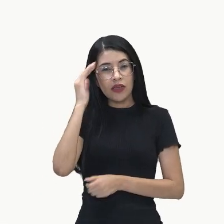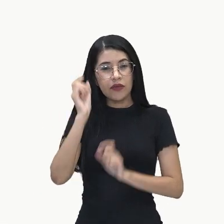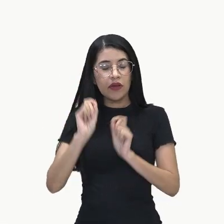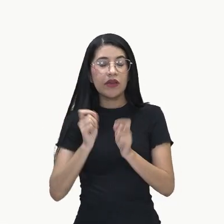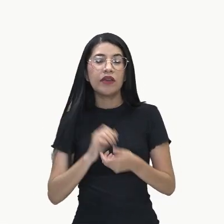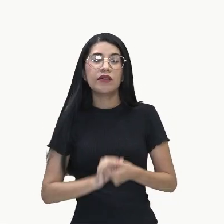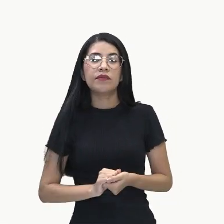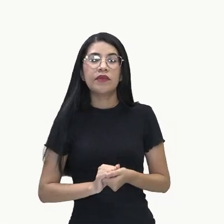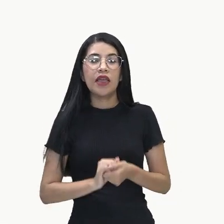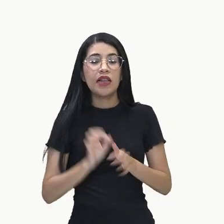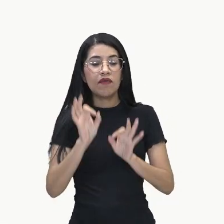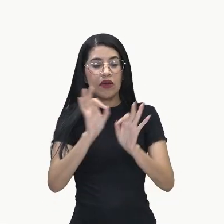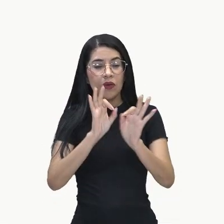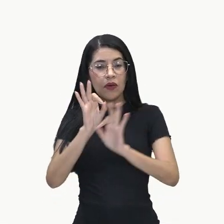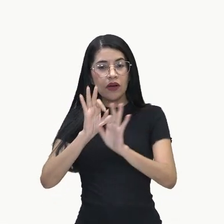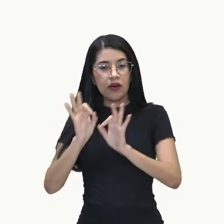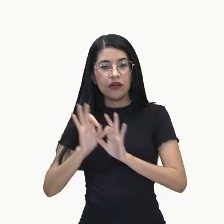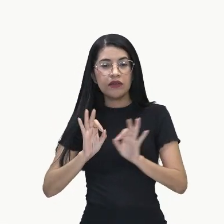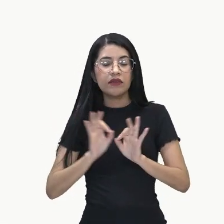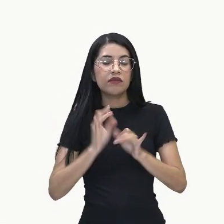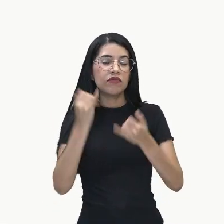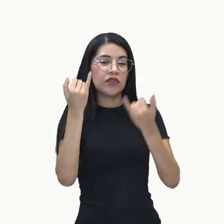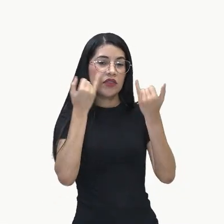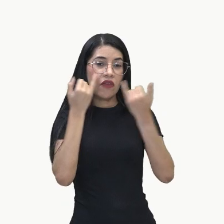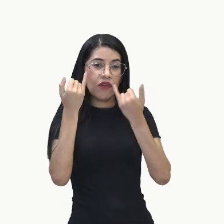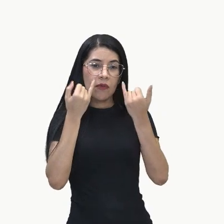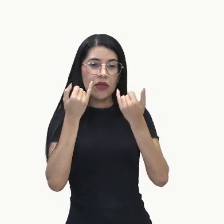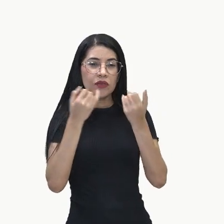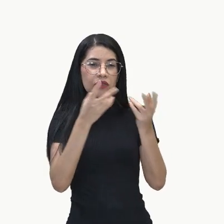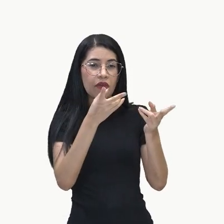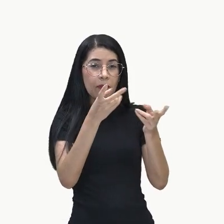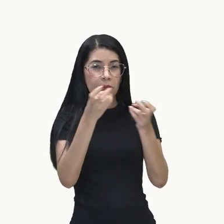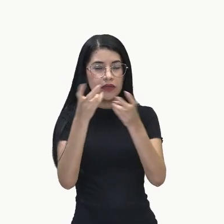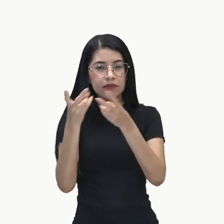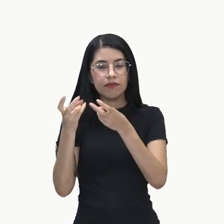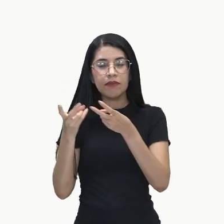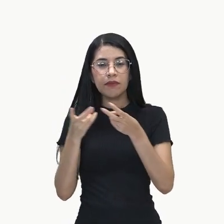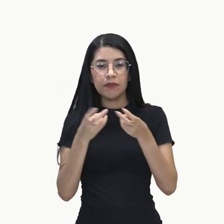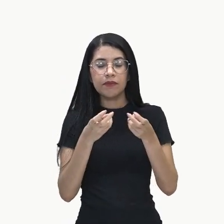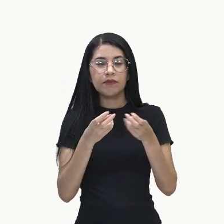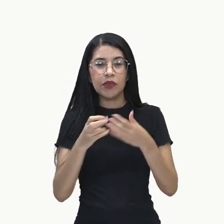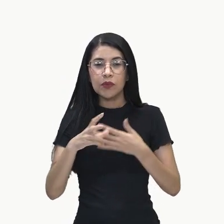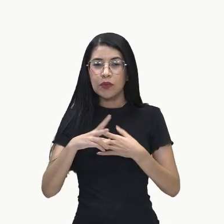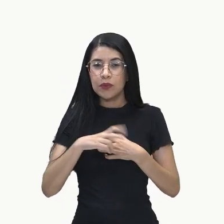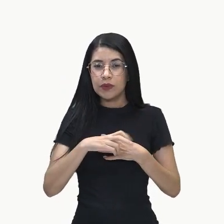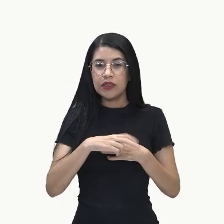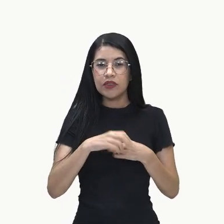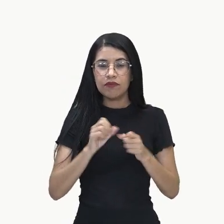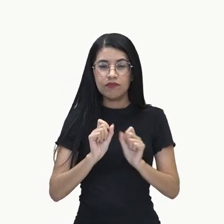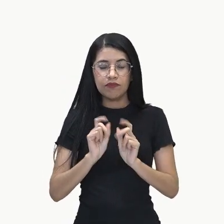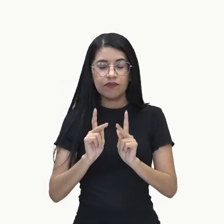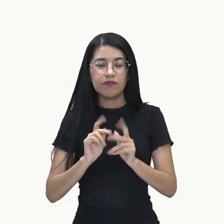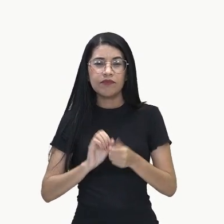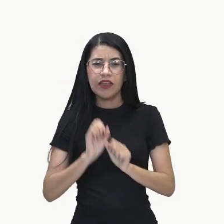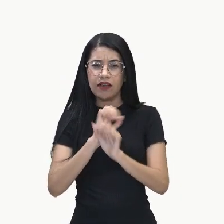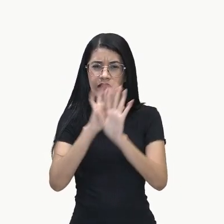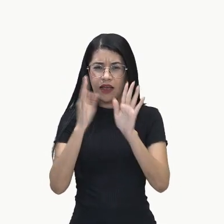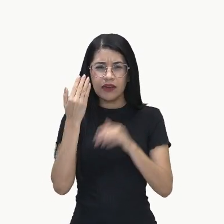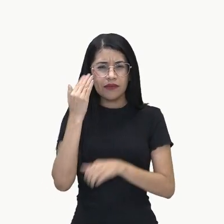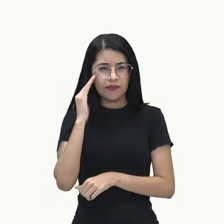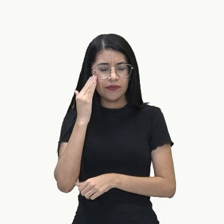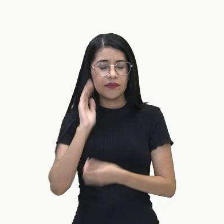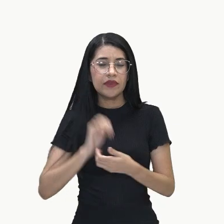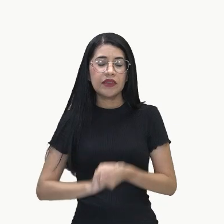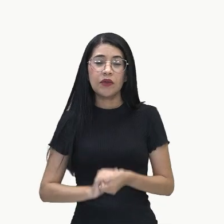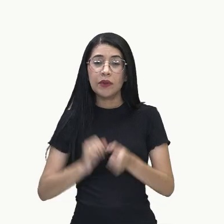De organizar as informações da sensibilidade. Tá claro isso daí, pessoal? Quem fala isso tudinho para nós